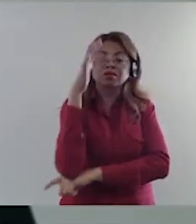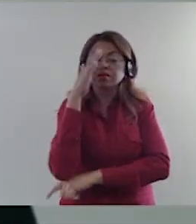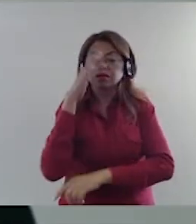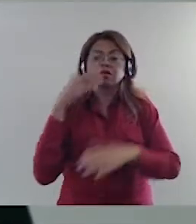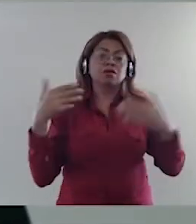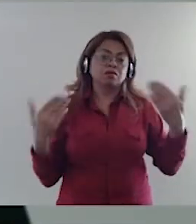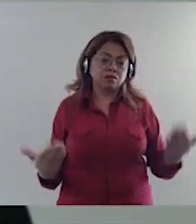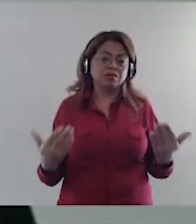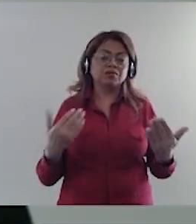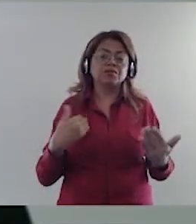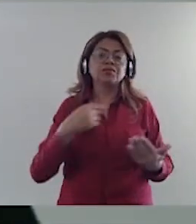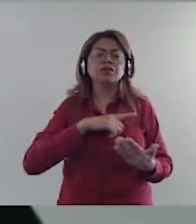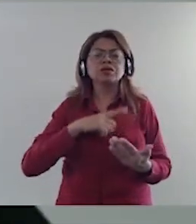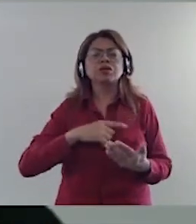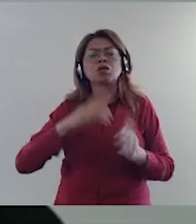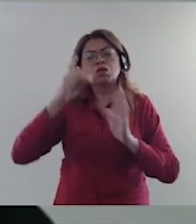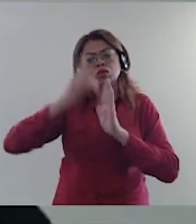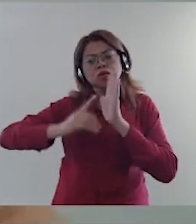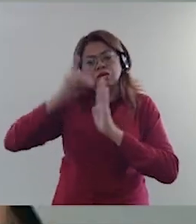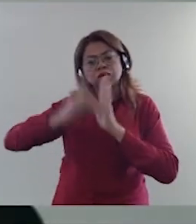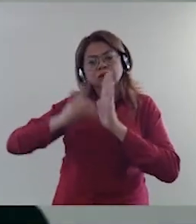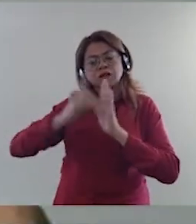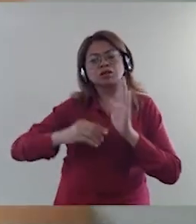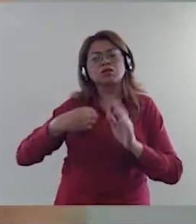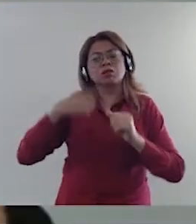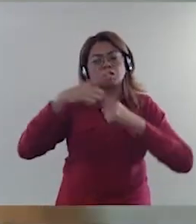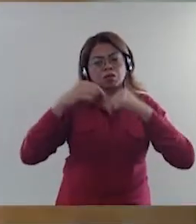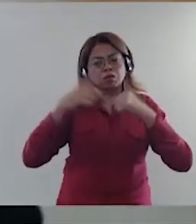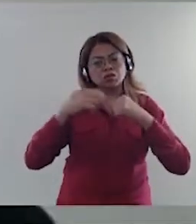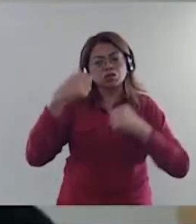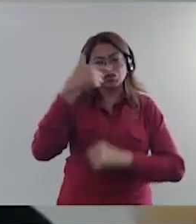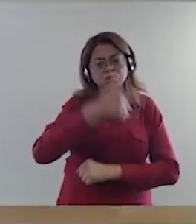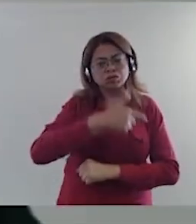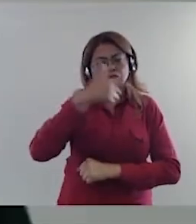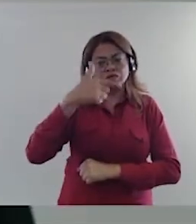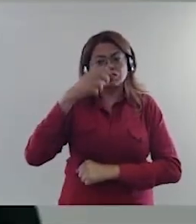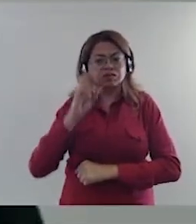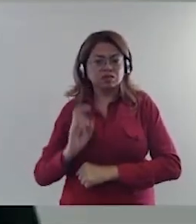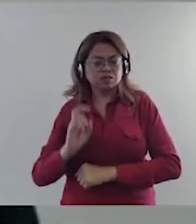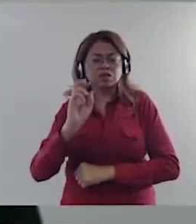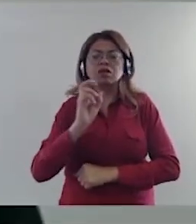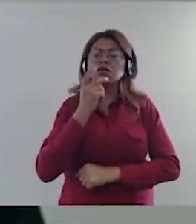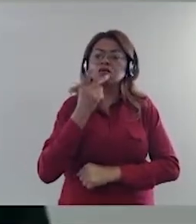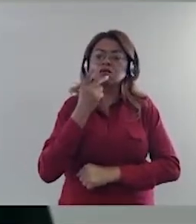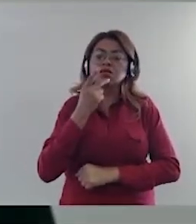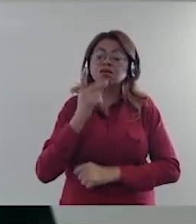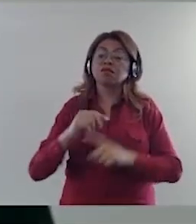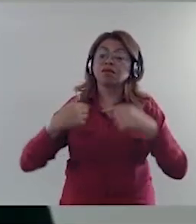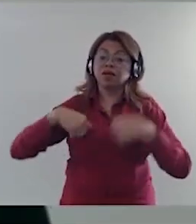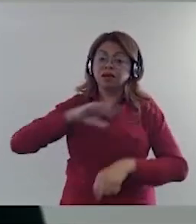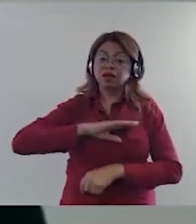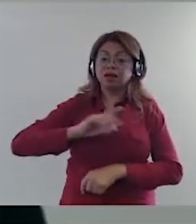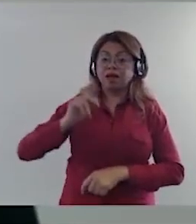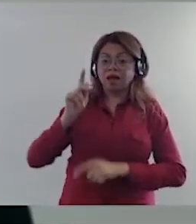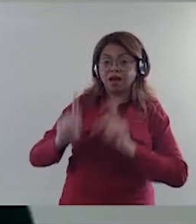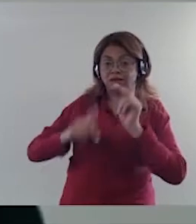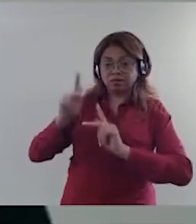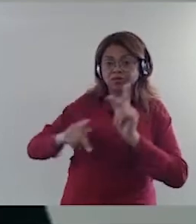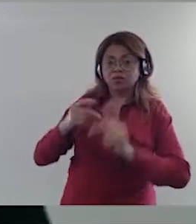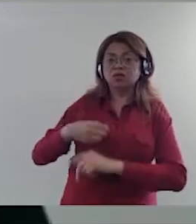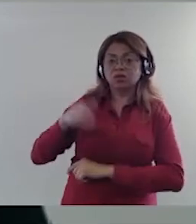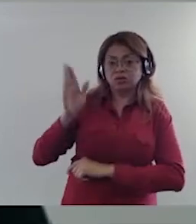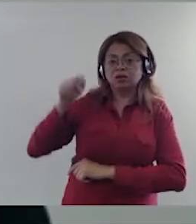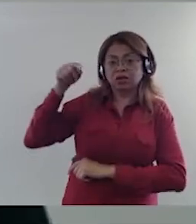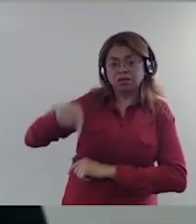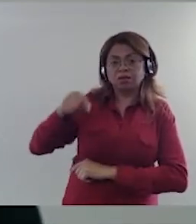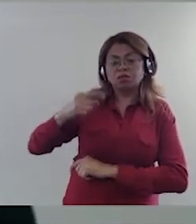a titularidade de direitos, por exemplo, o artigo 225 se refere às futuras gerações, são titulares, são sujeitos de direito, ainda que não sejam